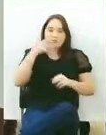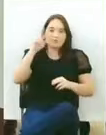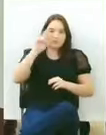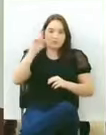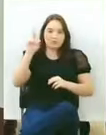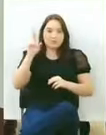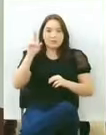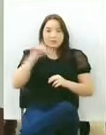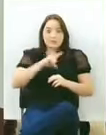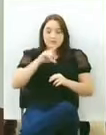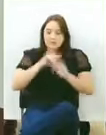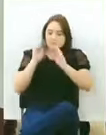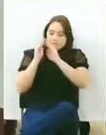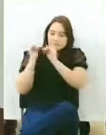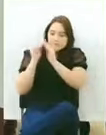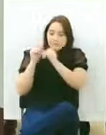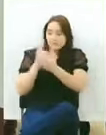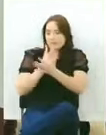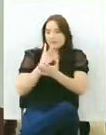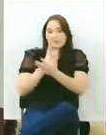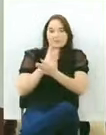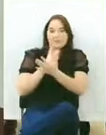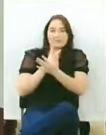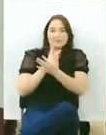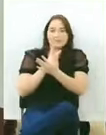é implorar, é insistir